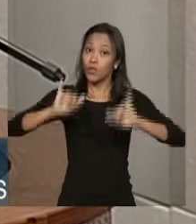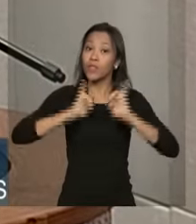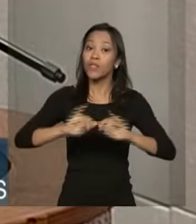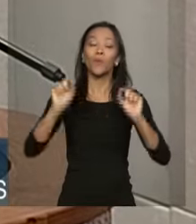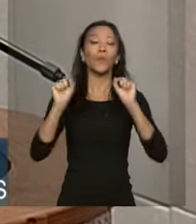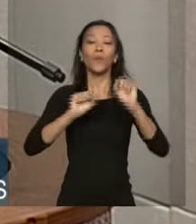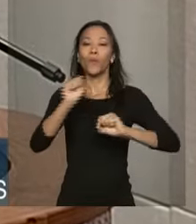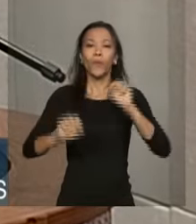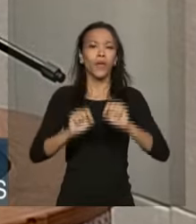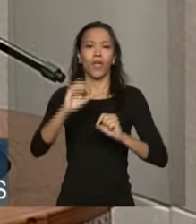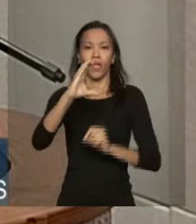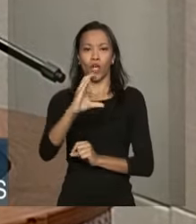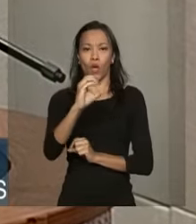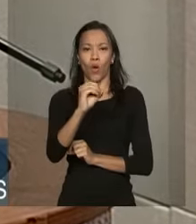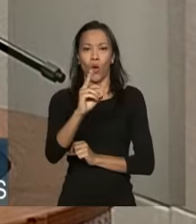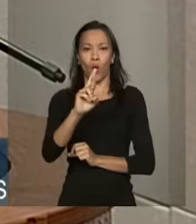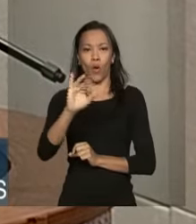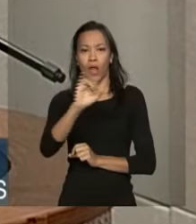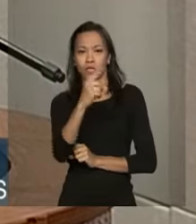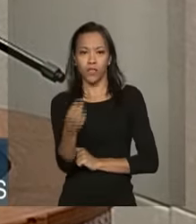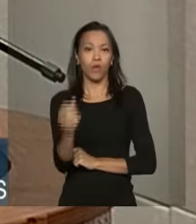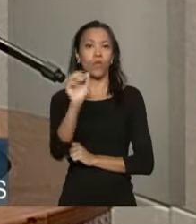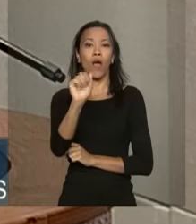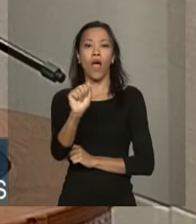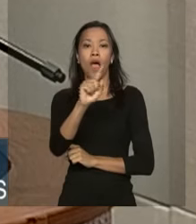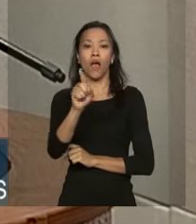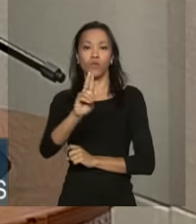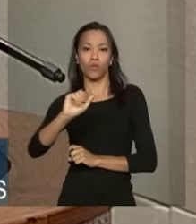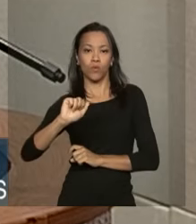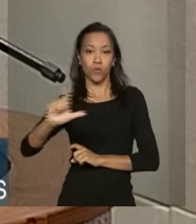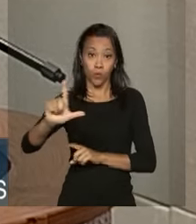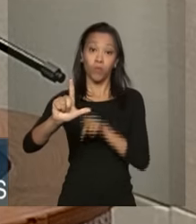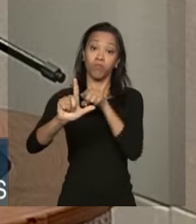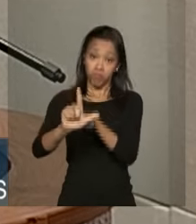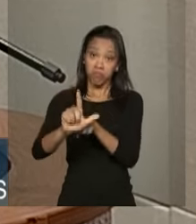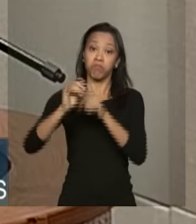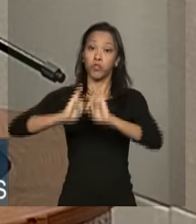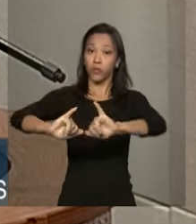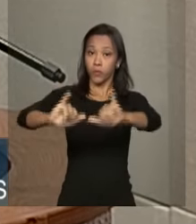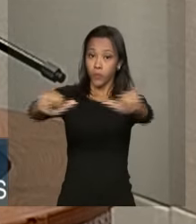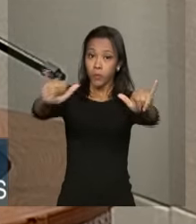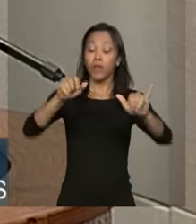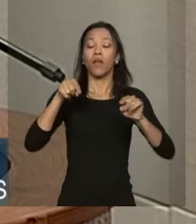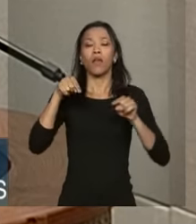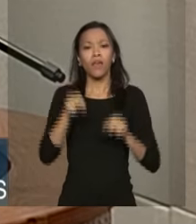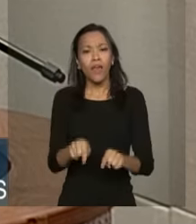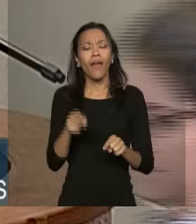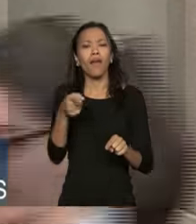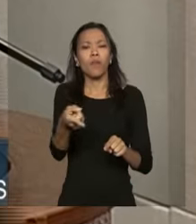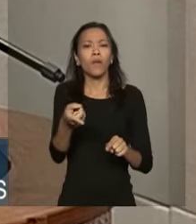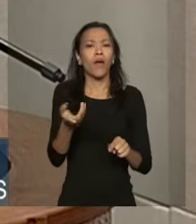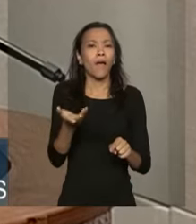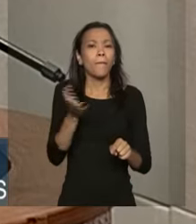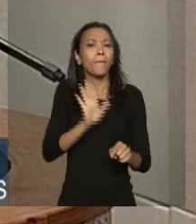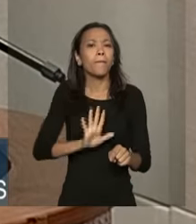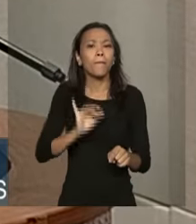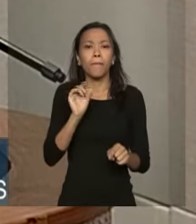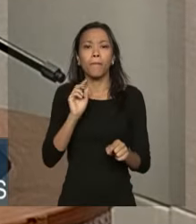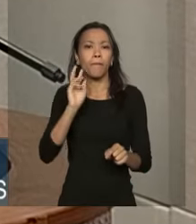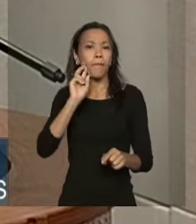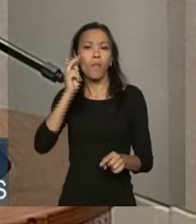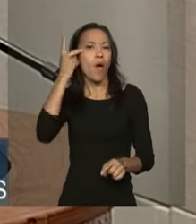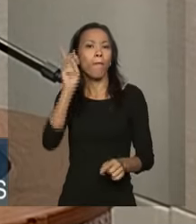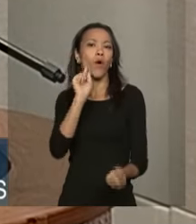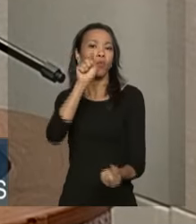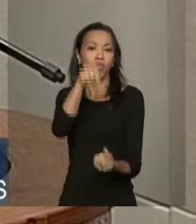azul do escritório das Nações Unidas sobre drogas e crime enquanto uma plataforma global para a preservação e